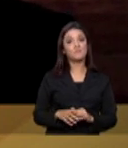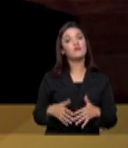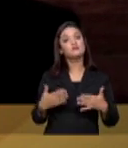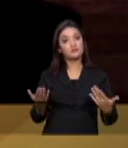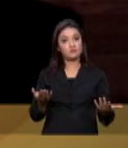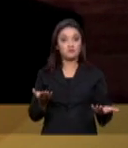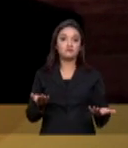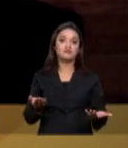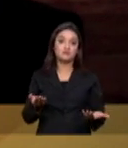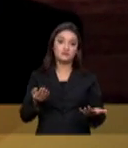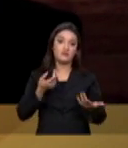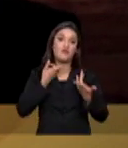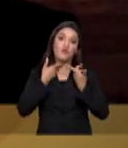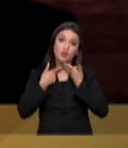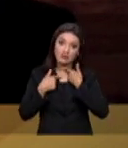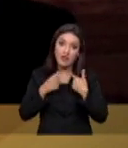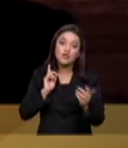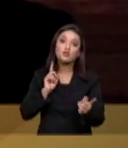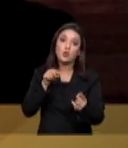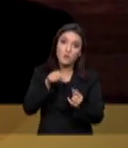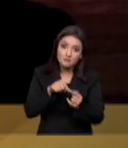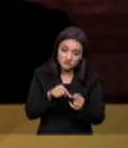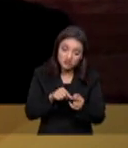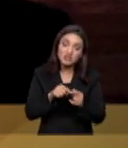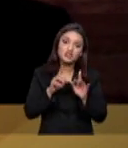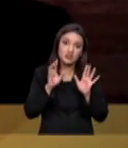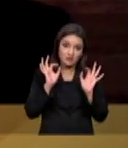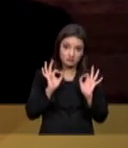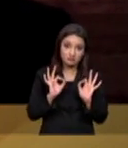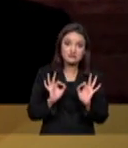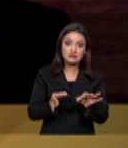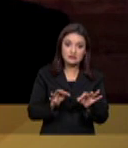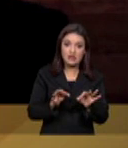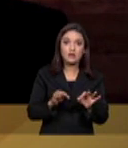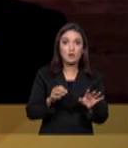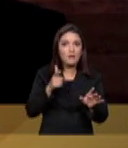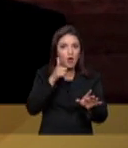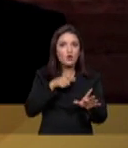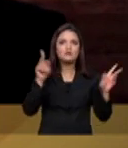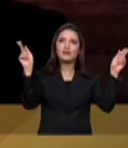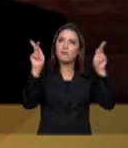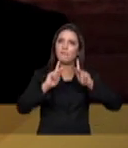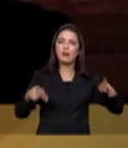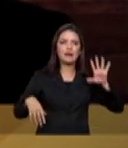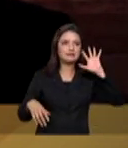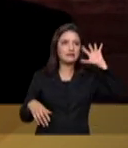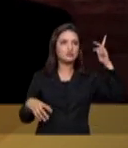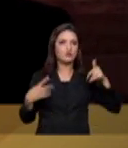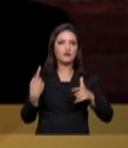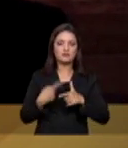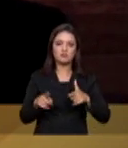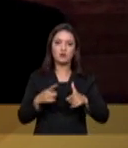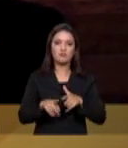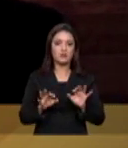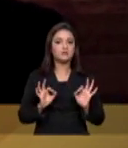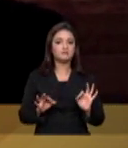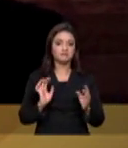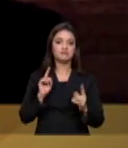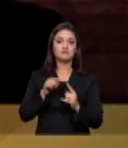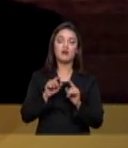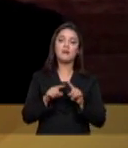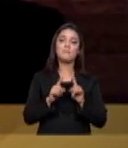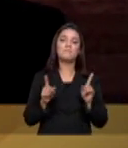louvável desejar e almejado da pacificação dos conflitos são de ar é